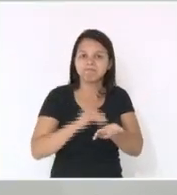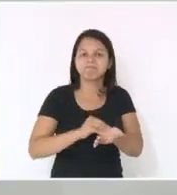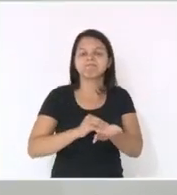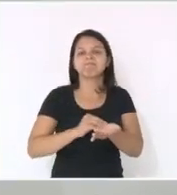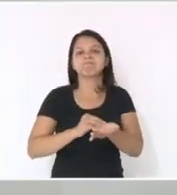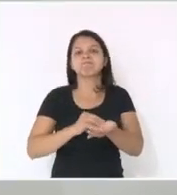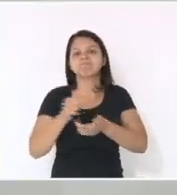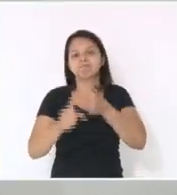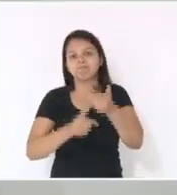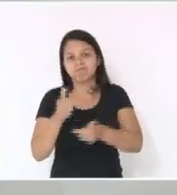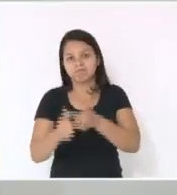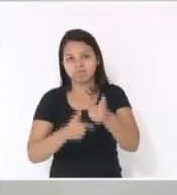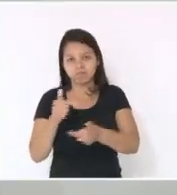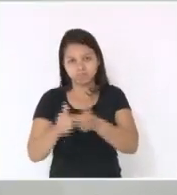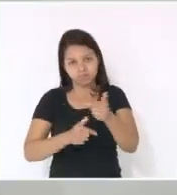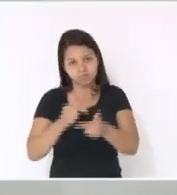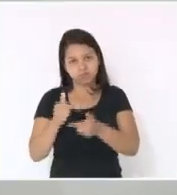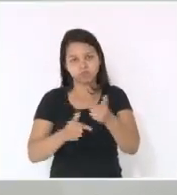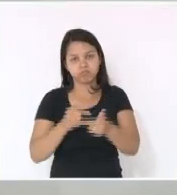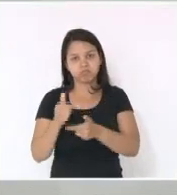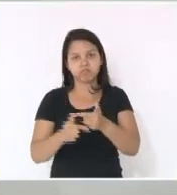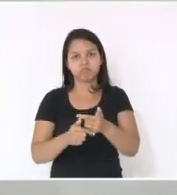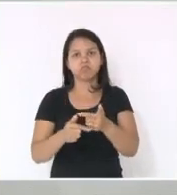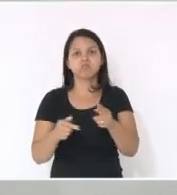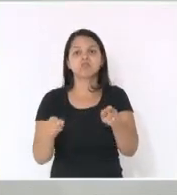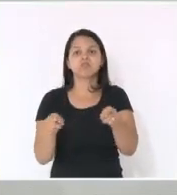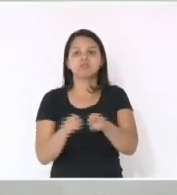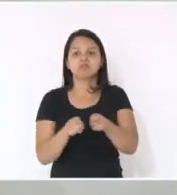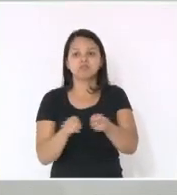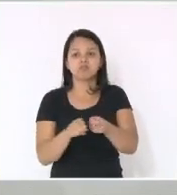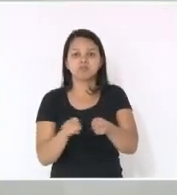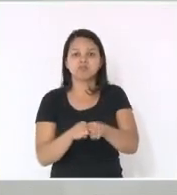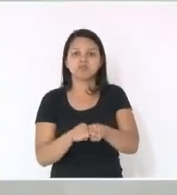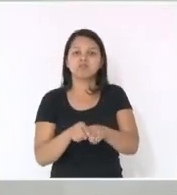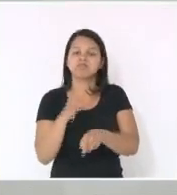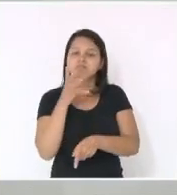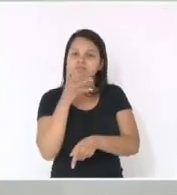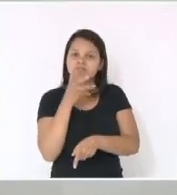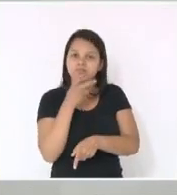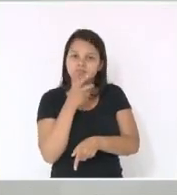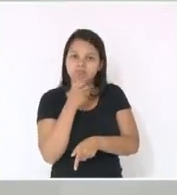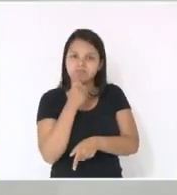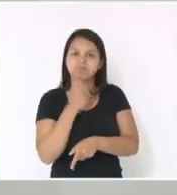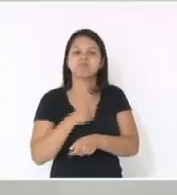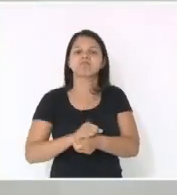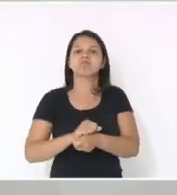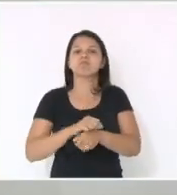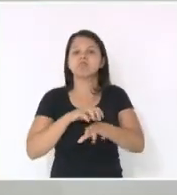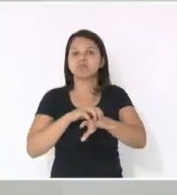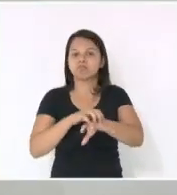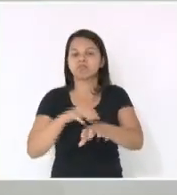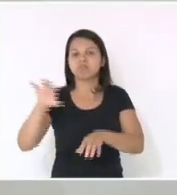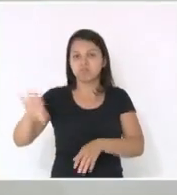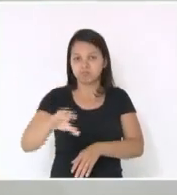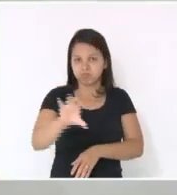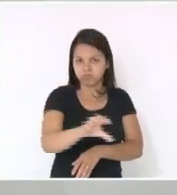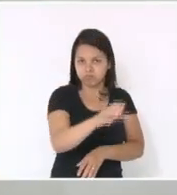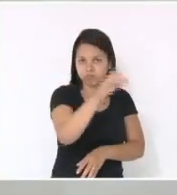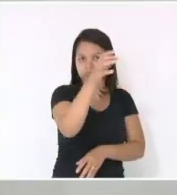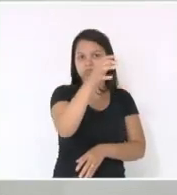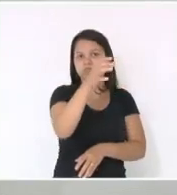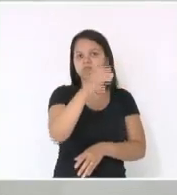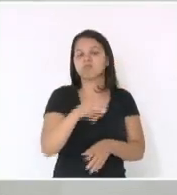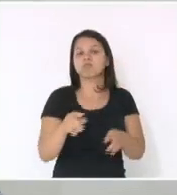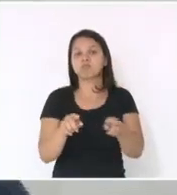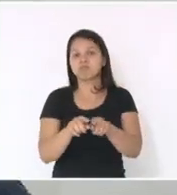pela morosidade na liberação de cargas da aduana em Dionísio Cerqueira, com